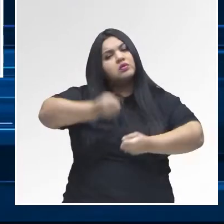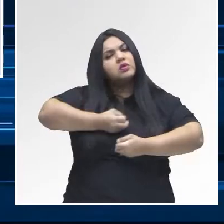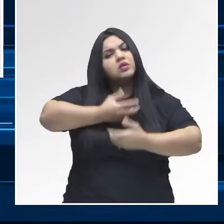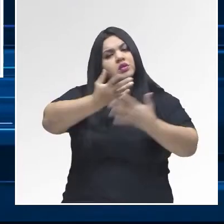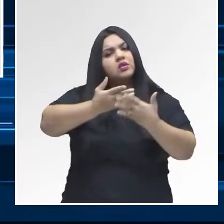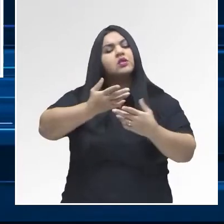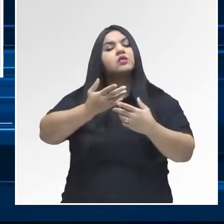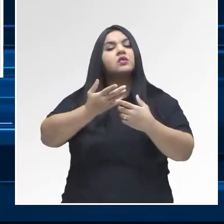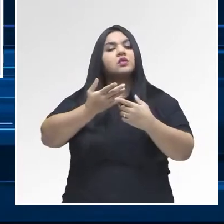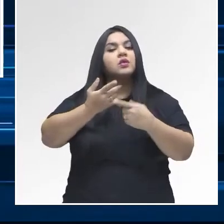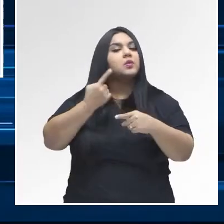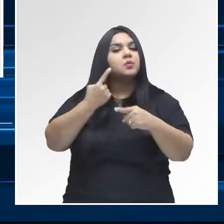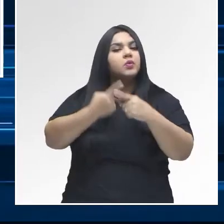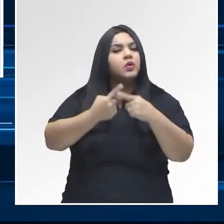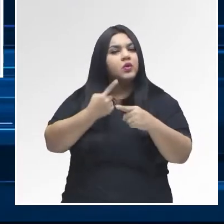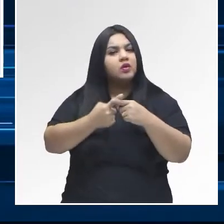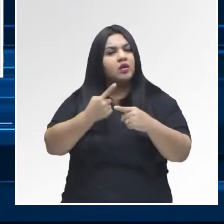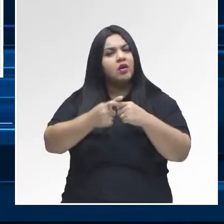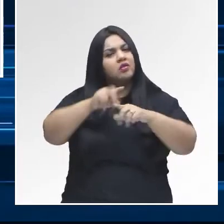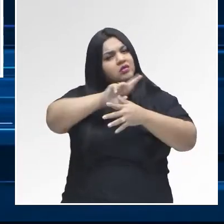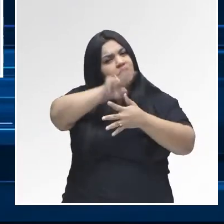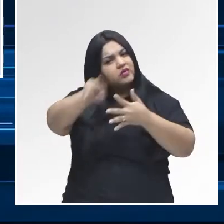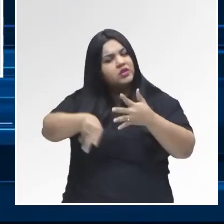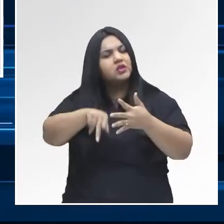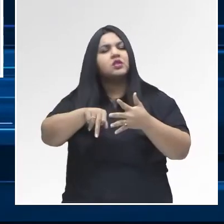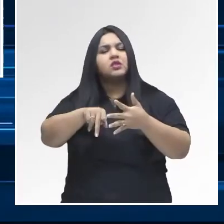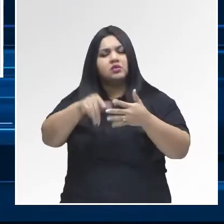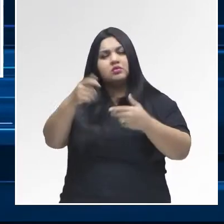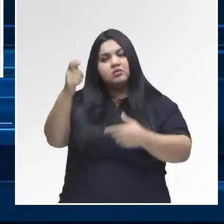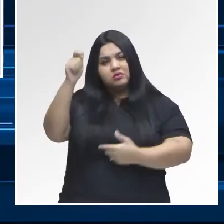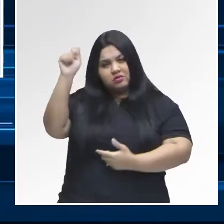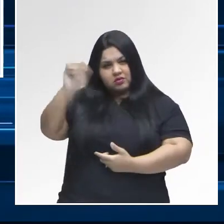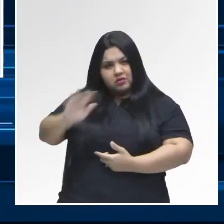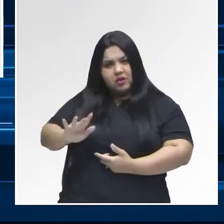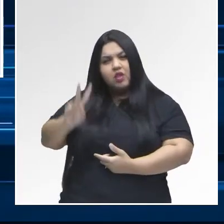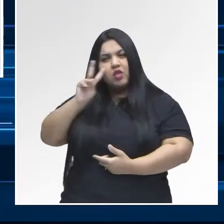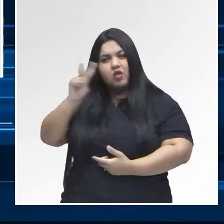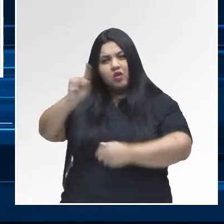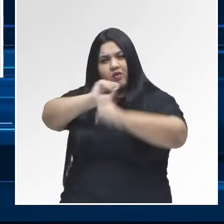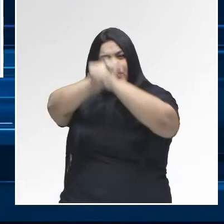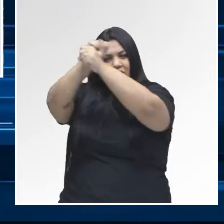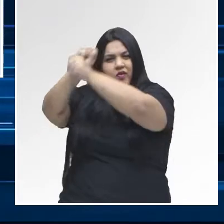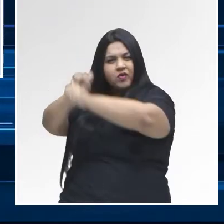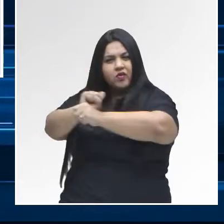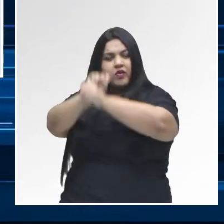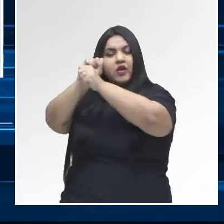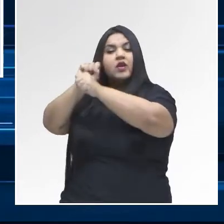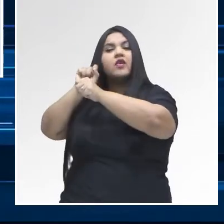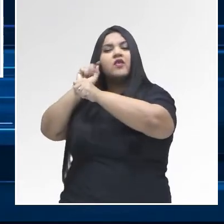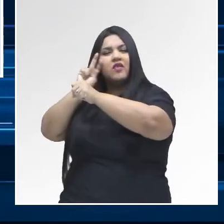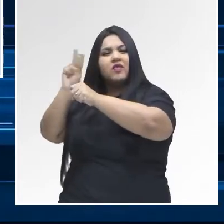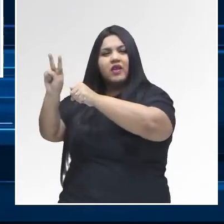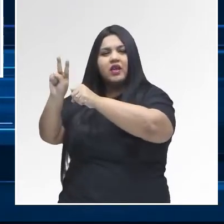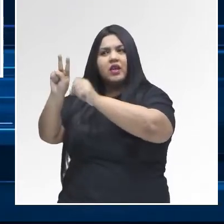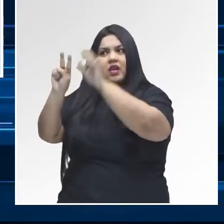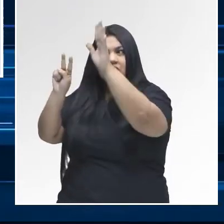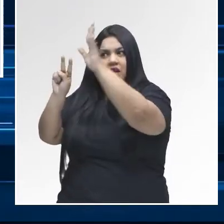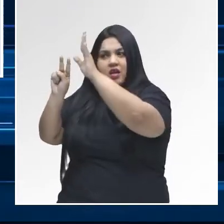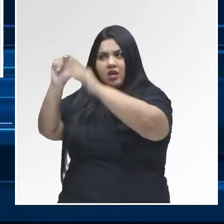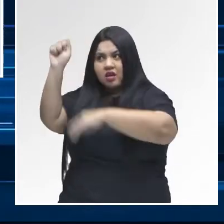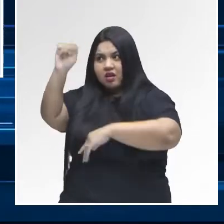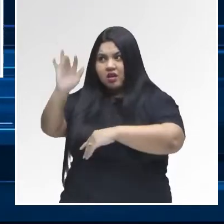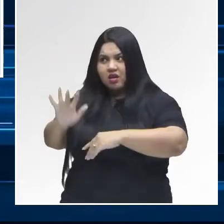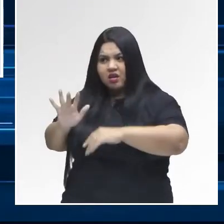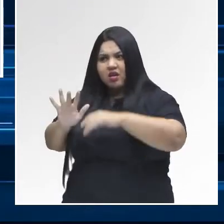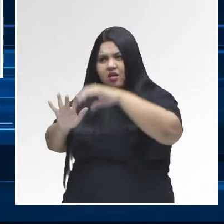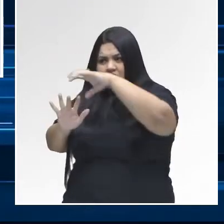graças à diversidade dos escravos. Como nós vimos, esses africanos foram trazidos de diversos